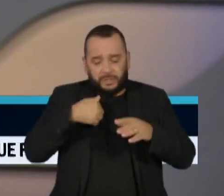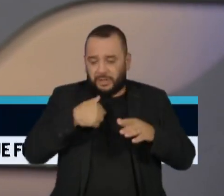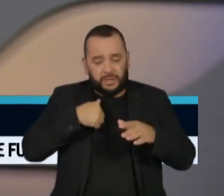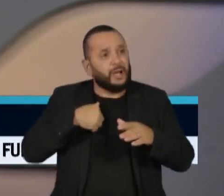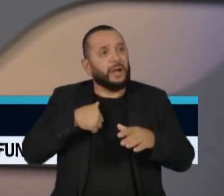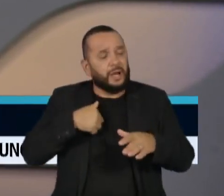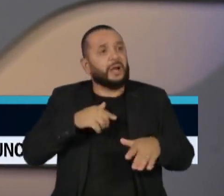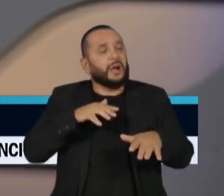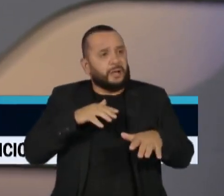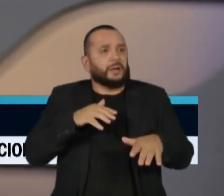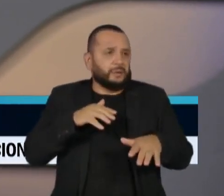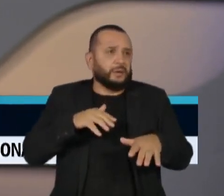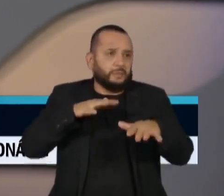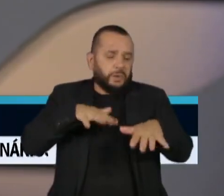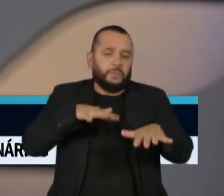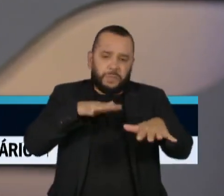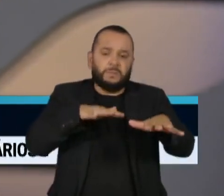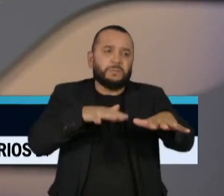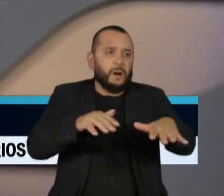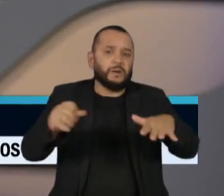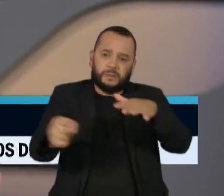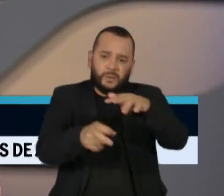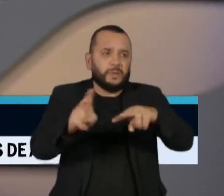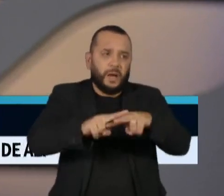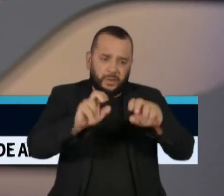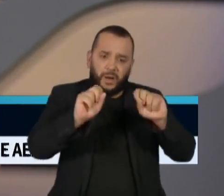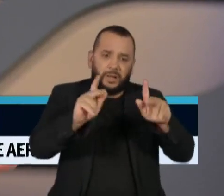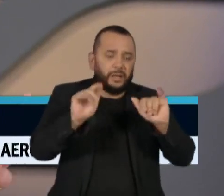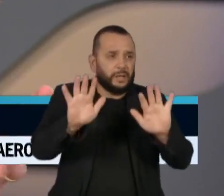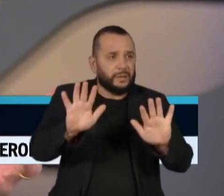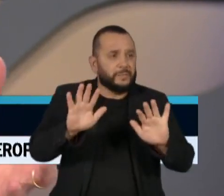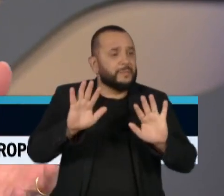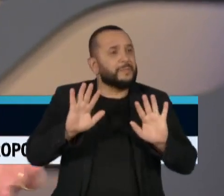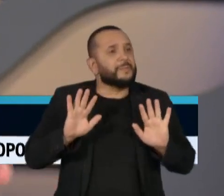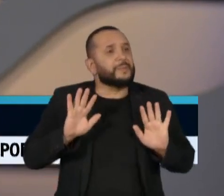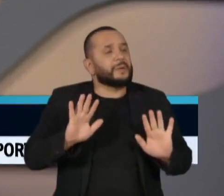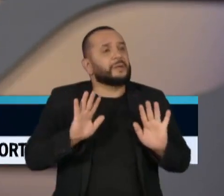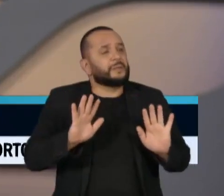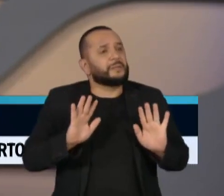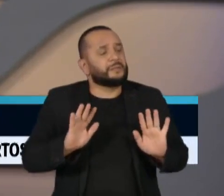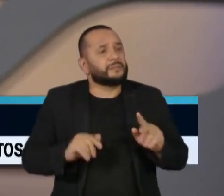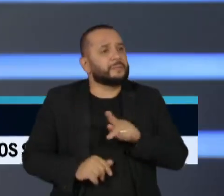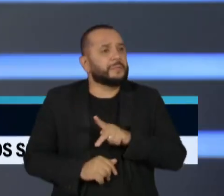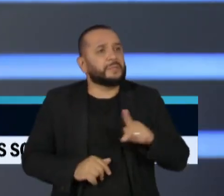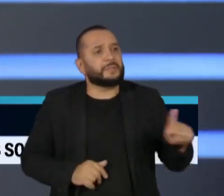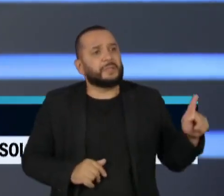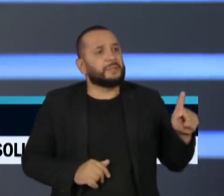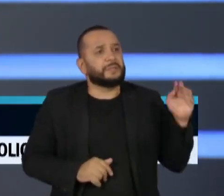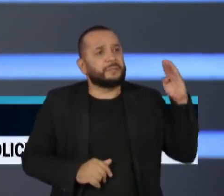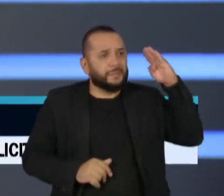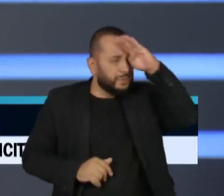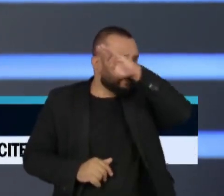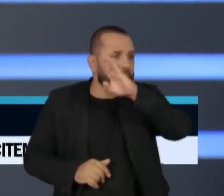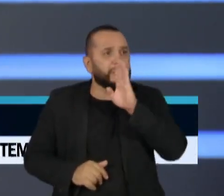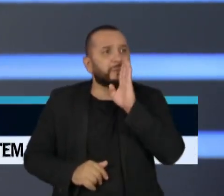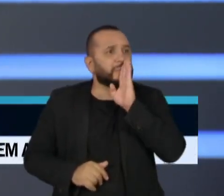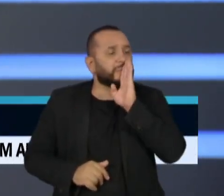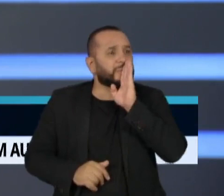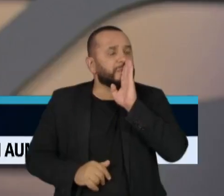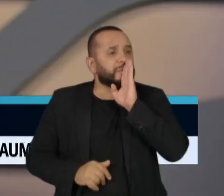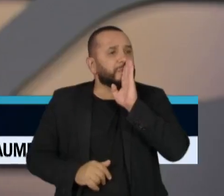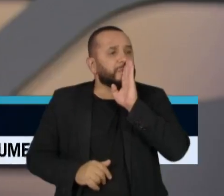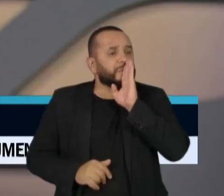tem que aprender tem que retirar do local é o silêncio do atual presidente da república Às vezes a gente esquece